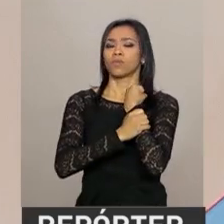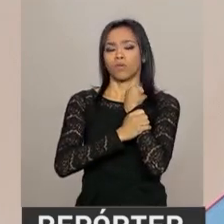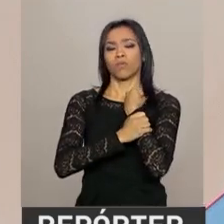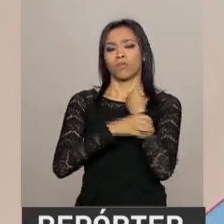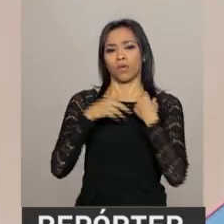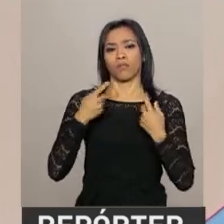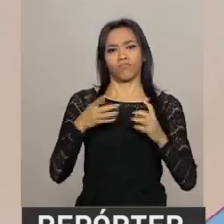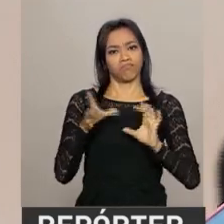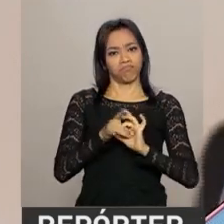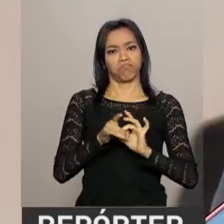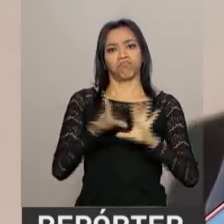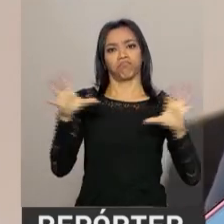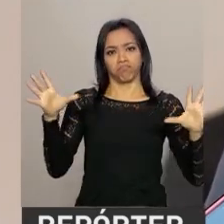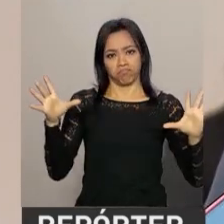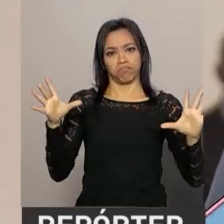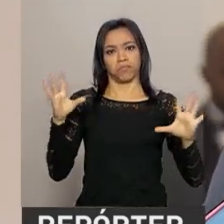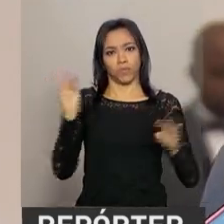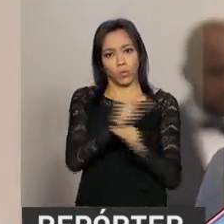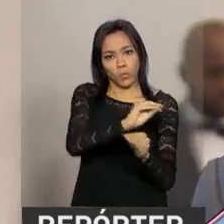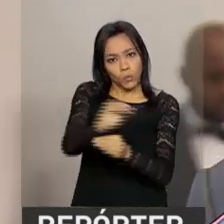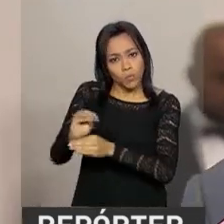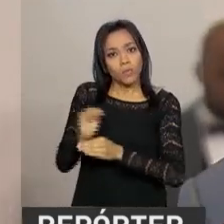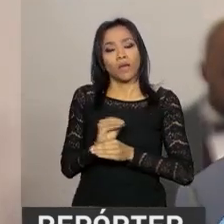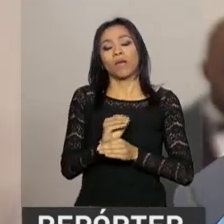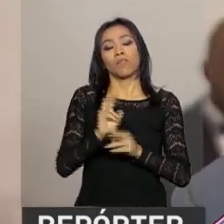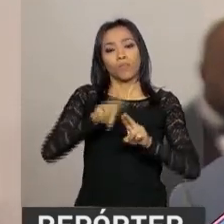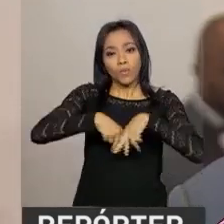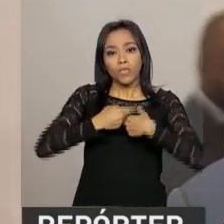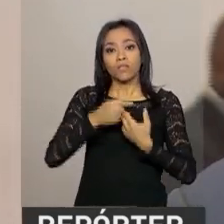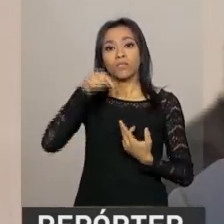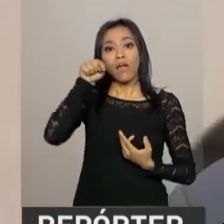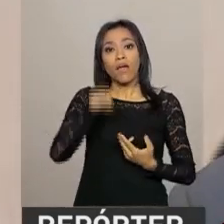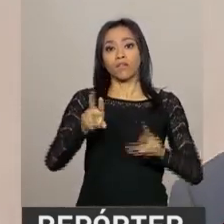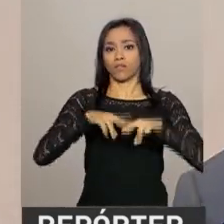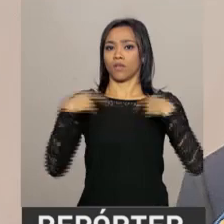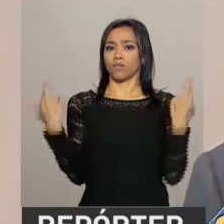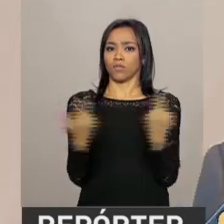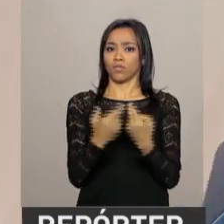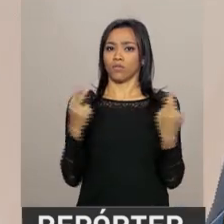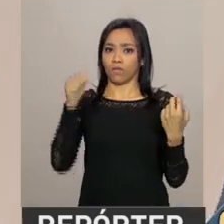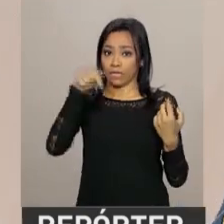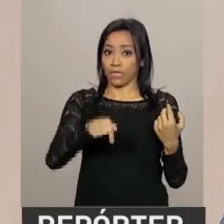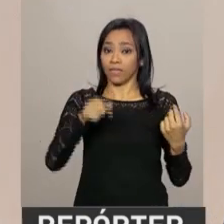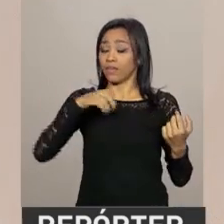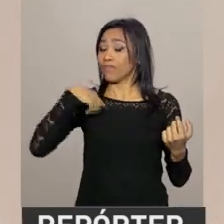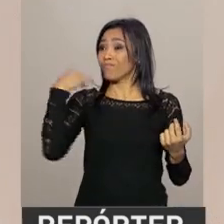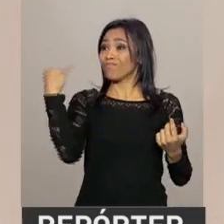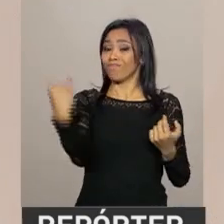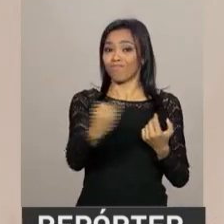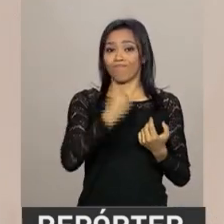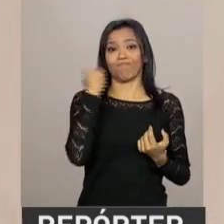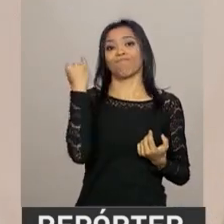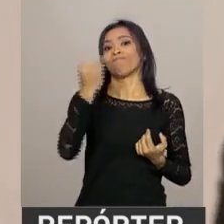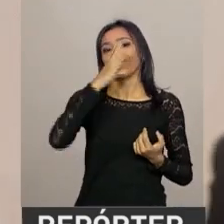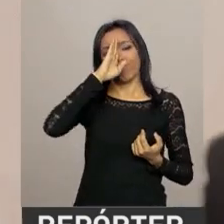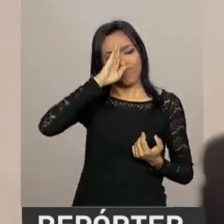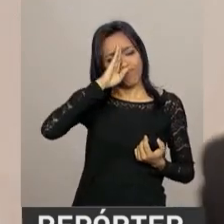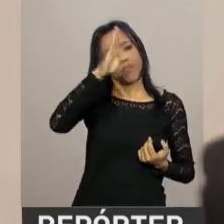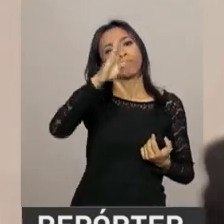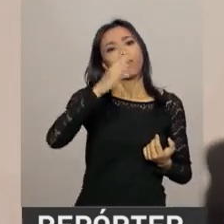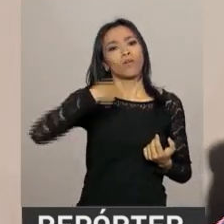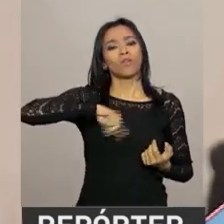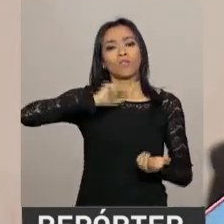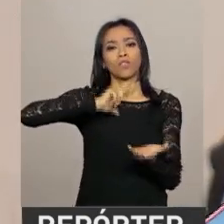e independente. Daí que essa reunião aqui, ela é fundamental e nós temos o